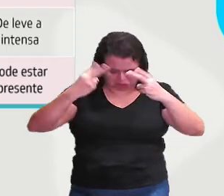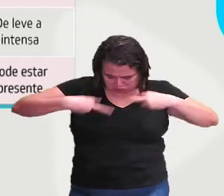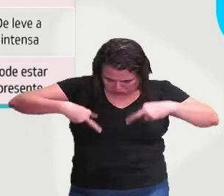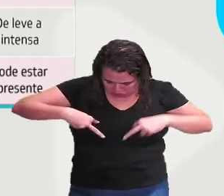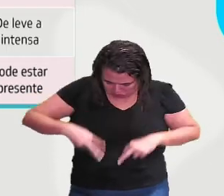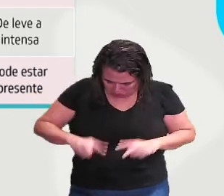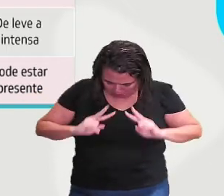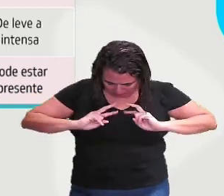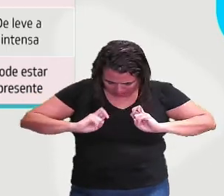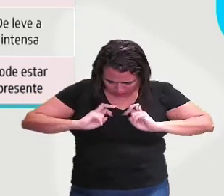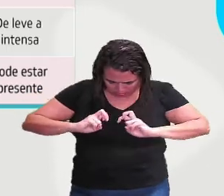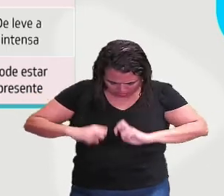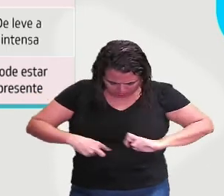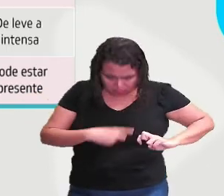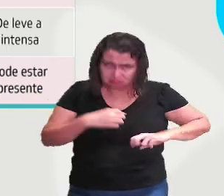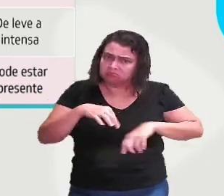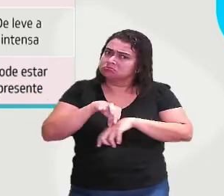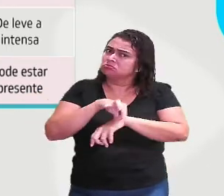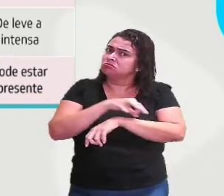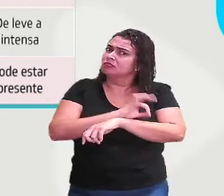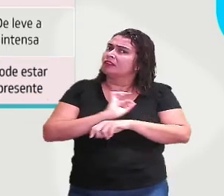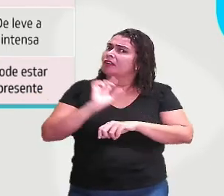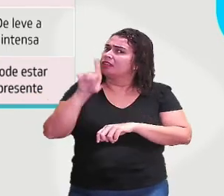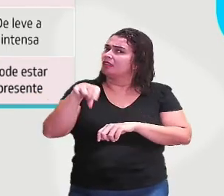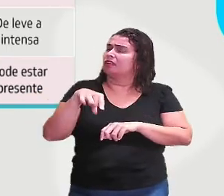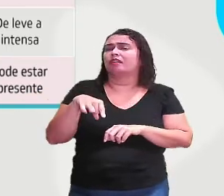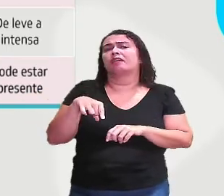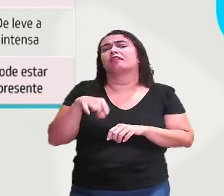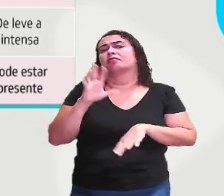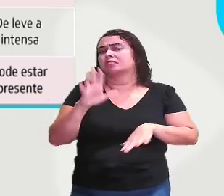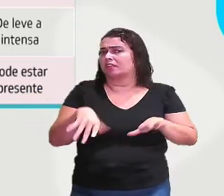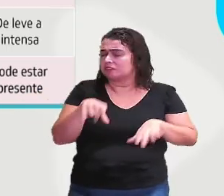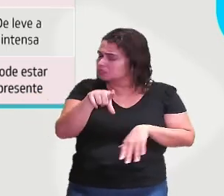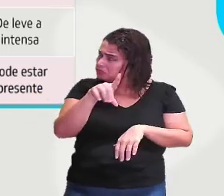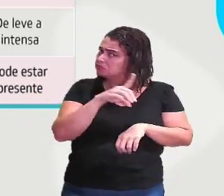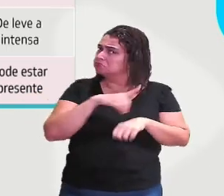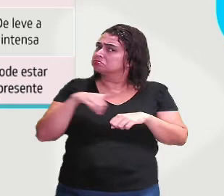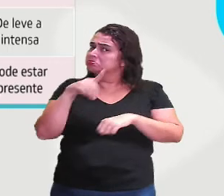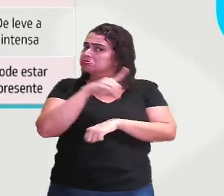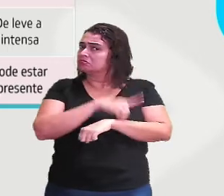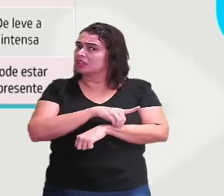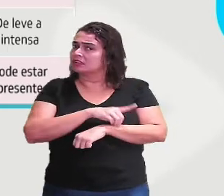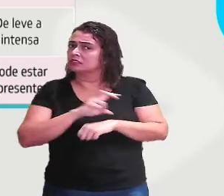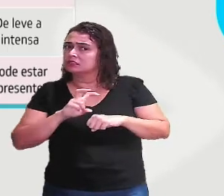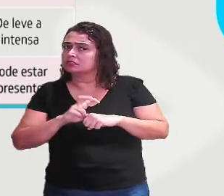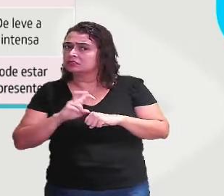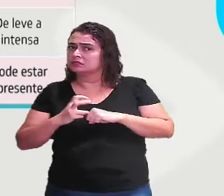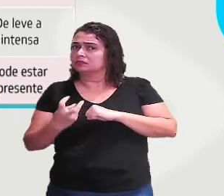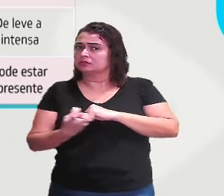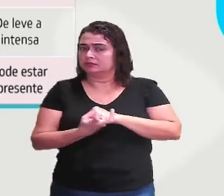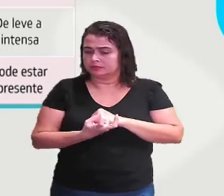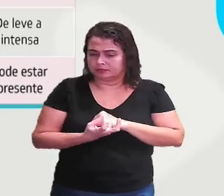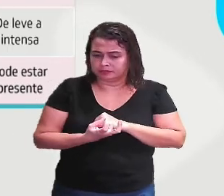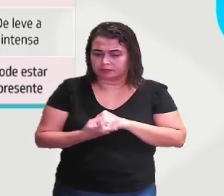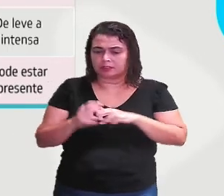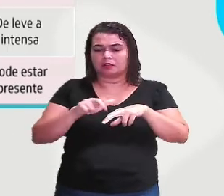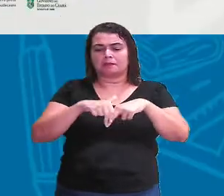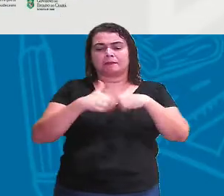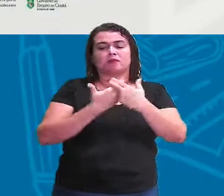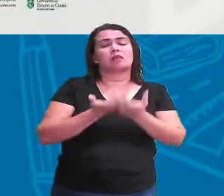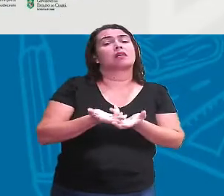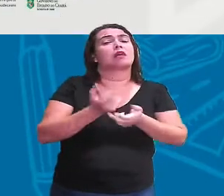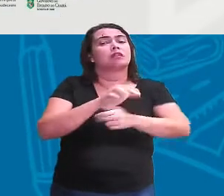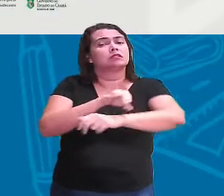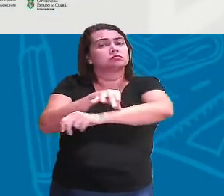atenção, faz com que as pessoas digam, olha, possivelmente tu pode estar com dengue por causa dessas manchas. Volta aqui comigo, por